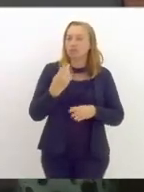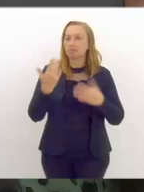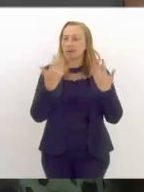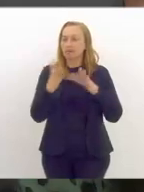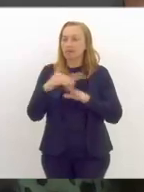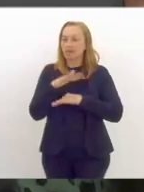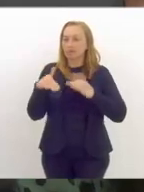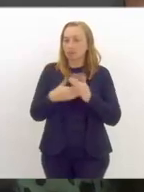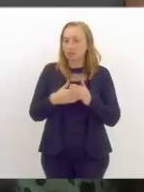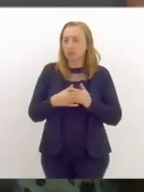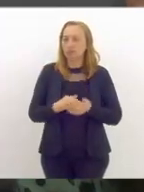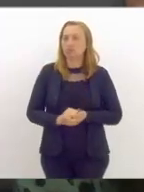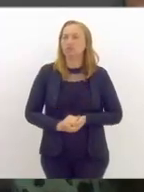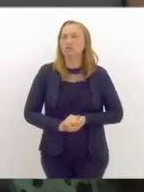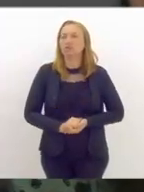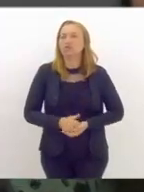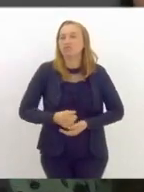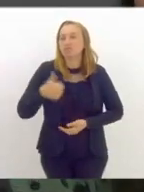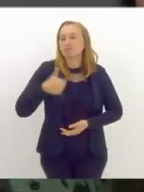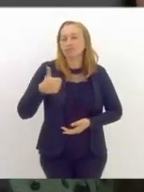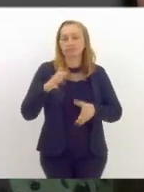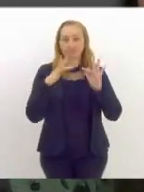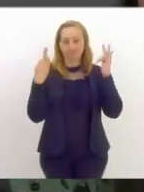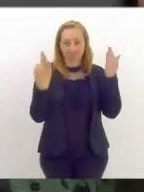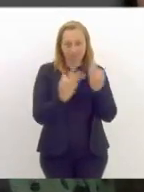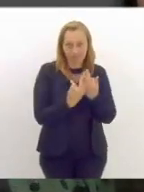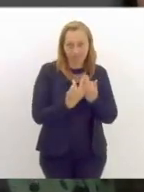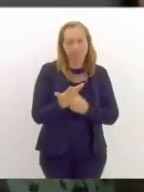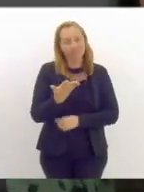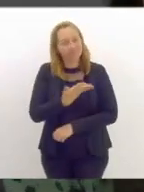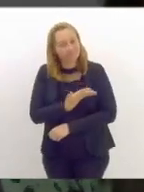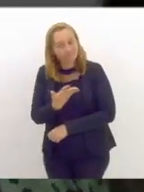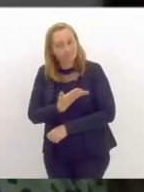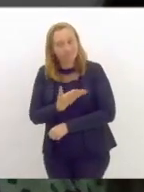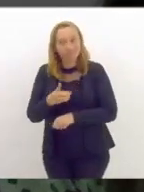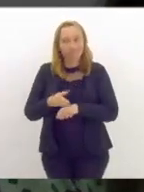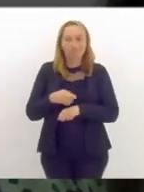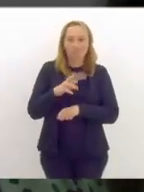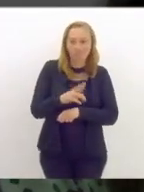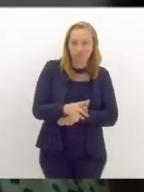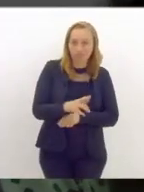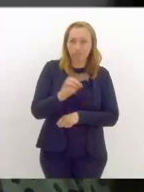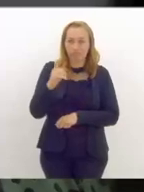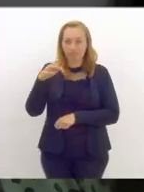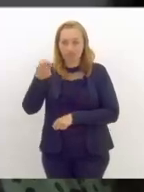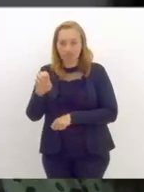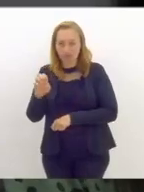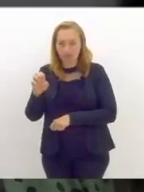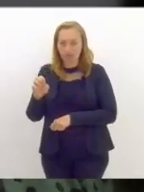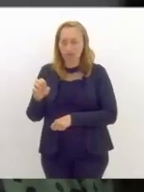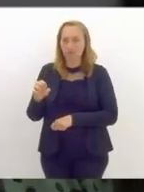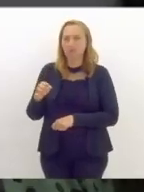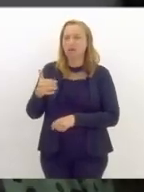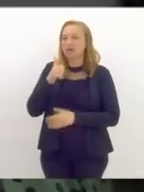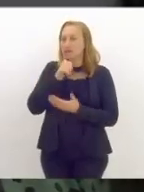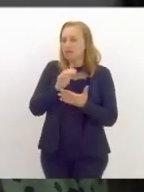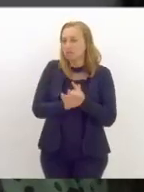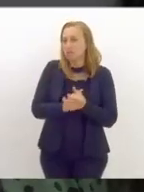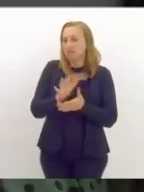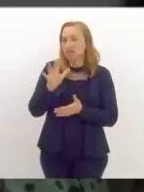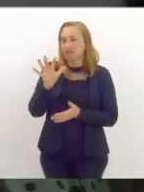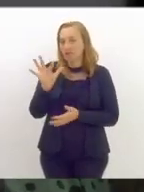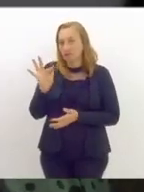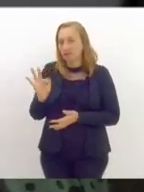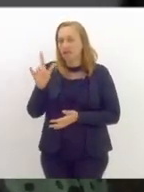cumprimentos fraternos. Primeiro, à família e aos amigos do doutor Quiep, na figura da sua esposa Flávia e da sua